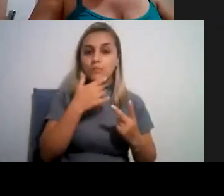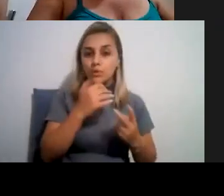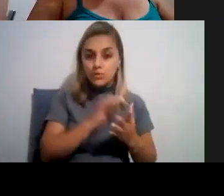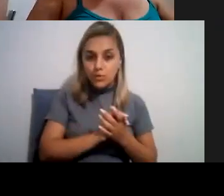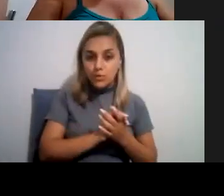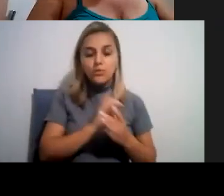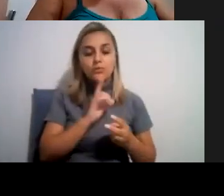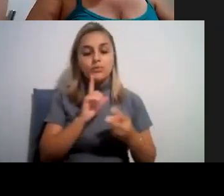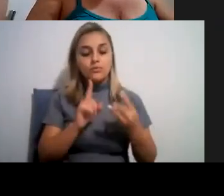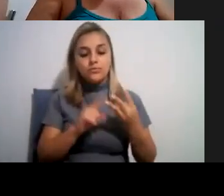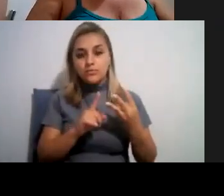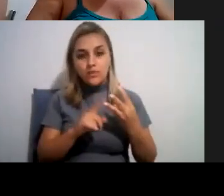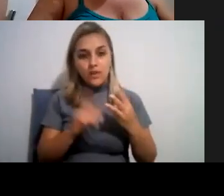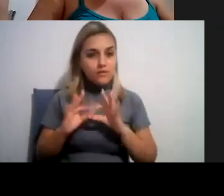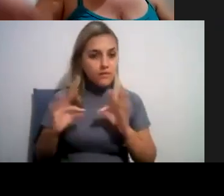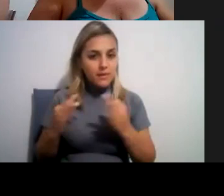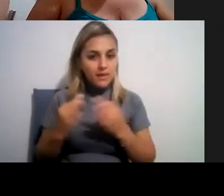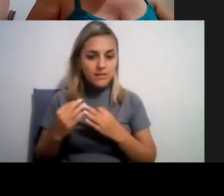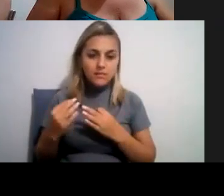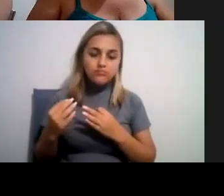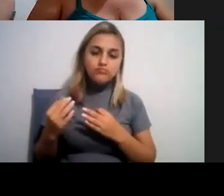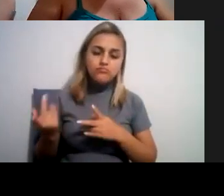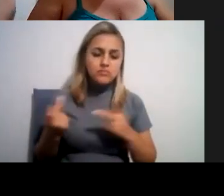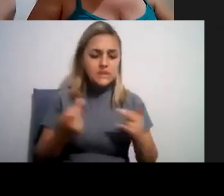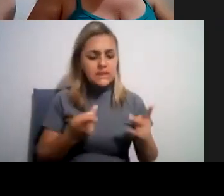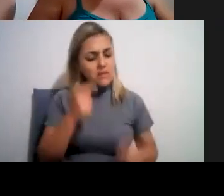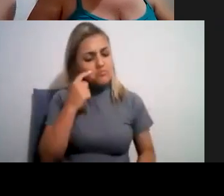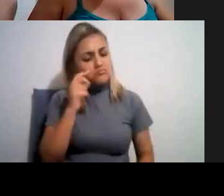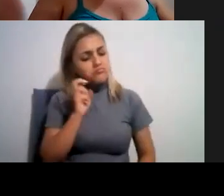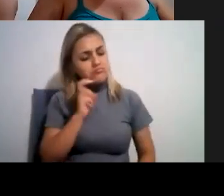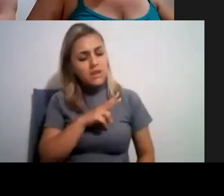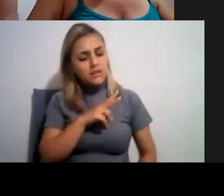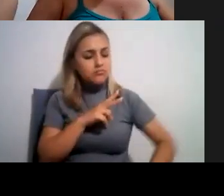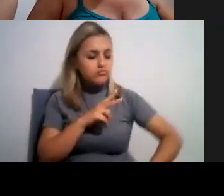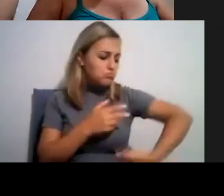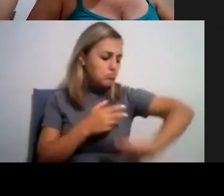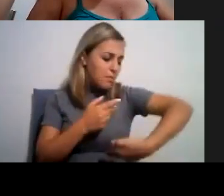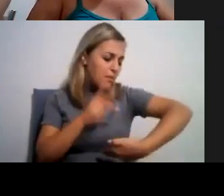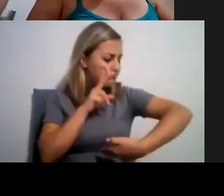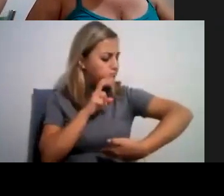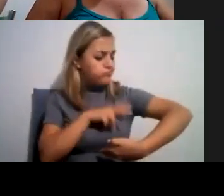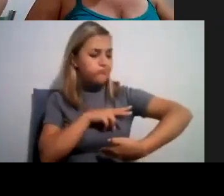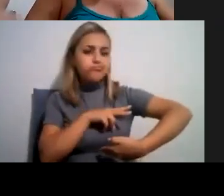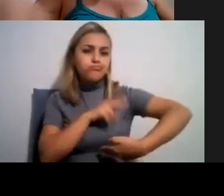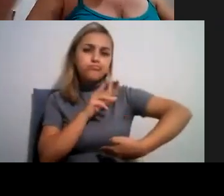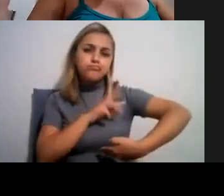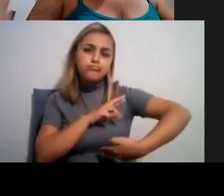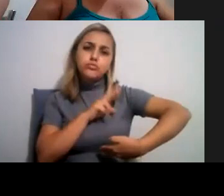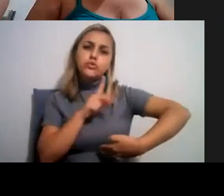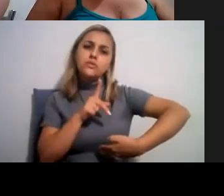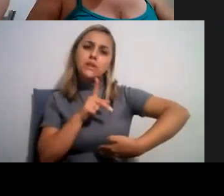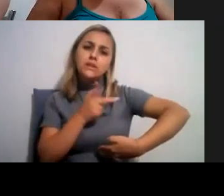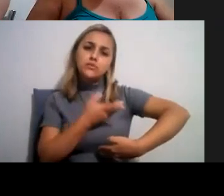um que olhou o Romeu percebeu alguma coisa de diferente nele, me mandaram. Me